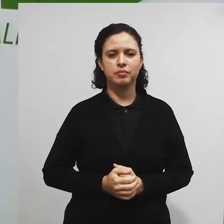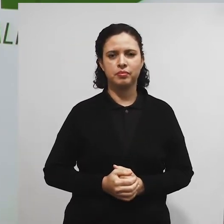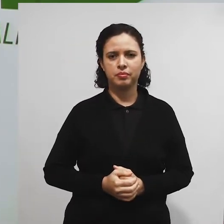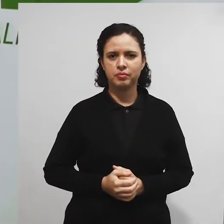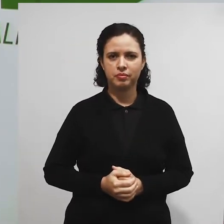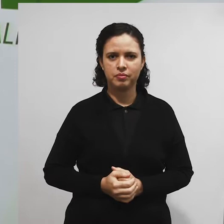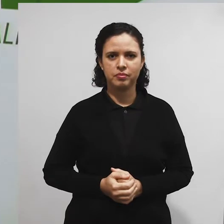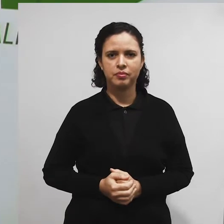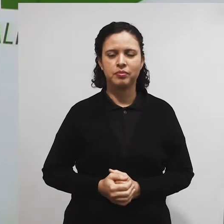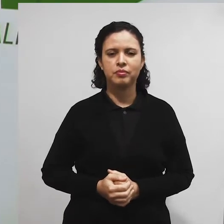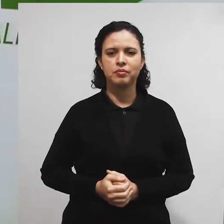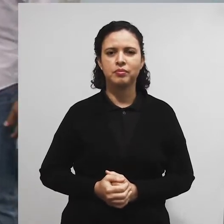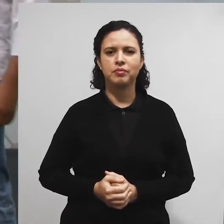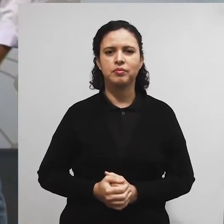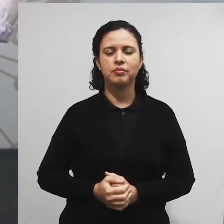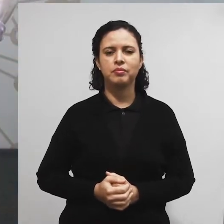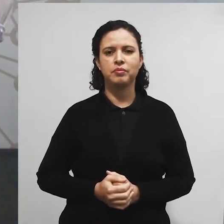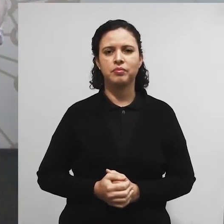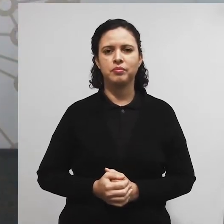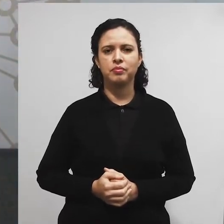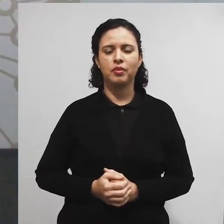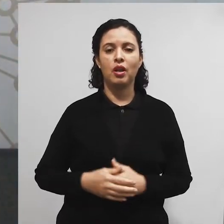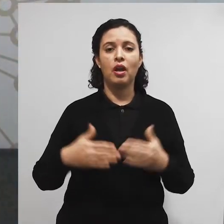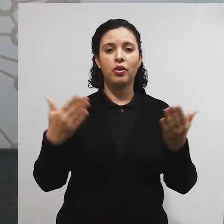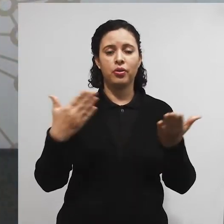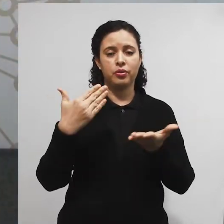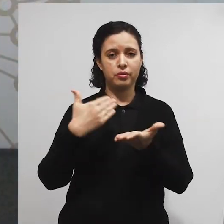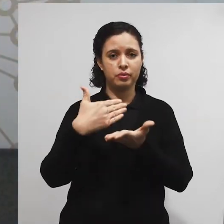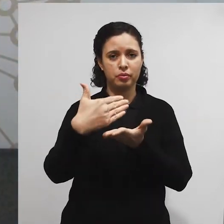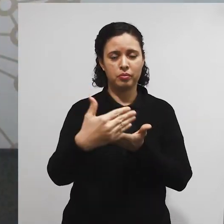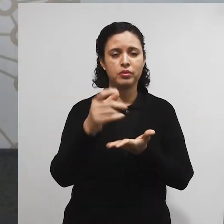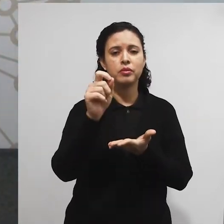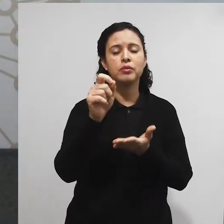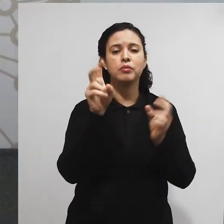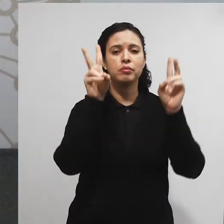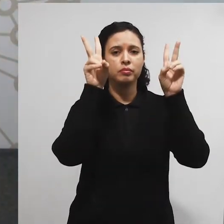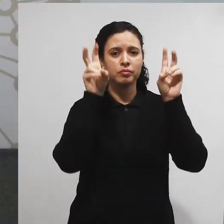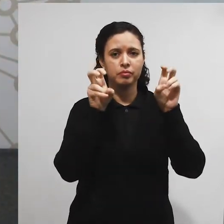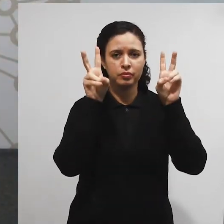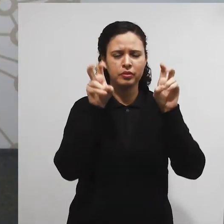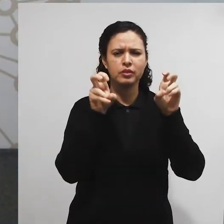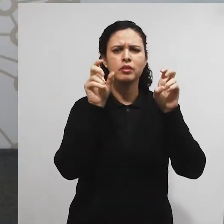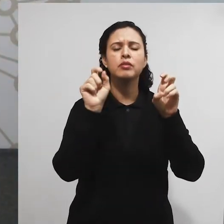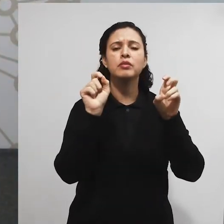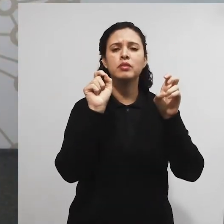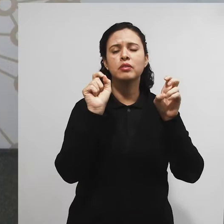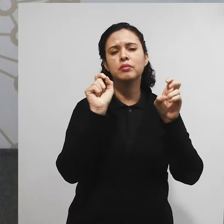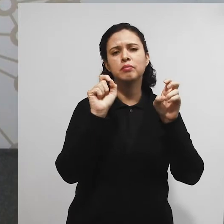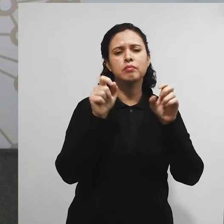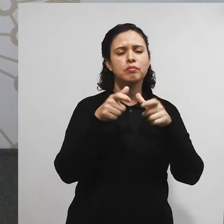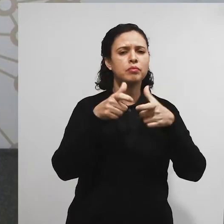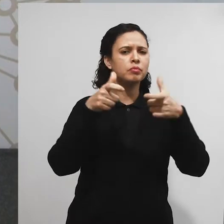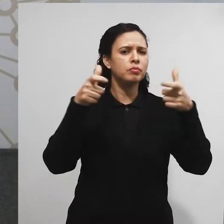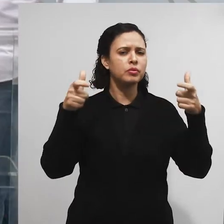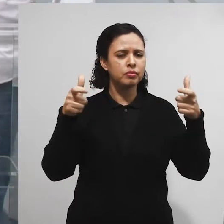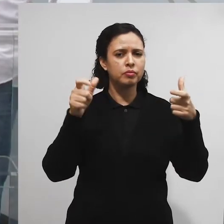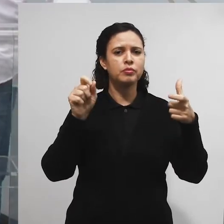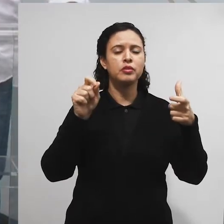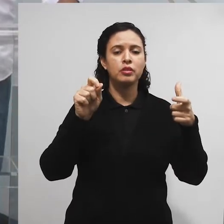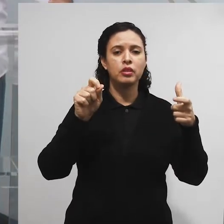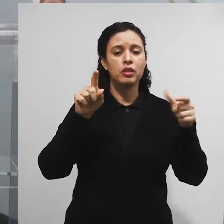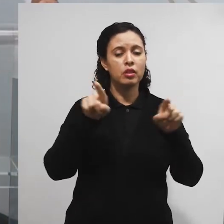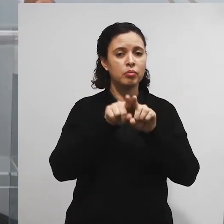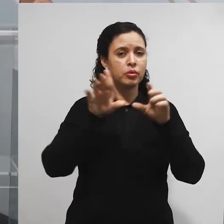Geraldo. Muito bem, vamos lá? Agora nós vamos tratar de um assunto mais abrangente,